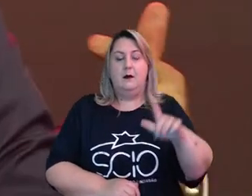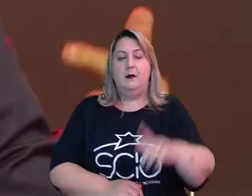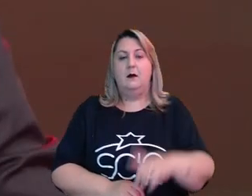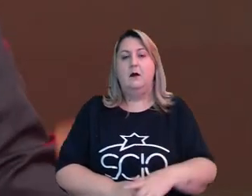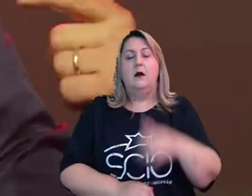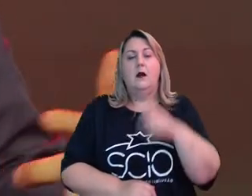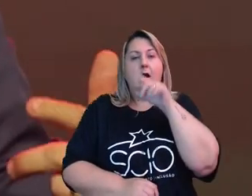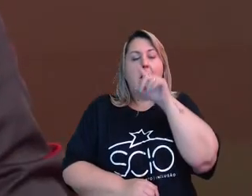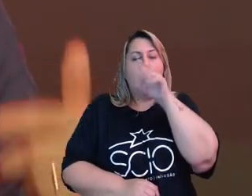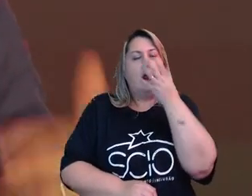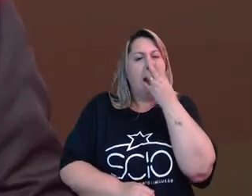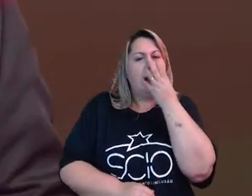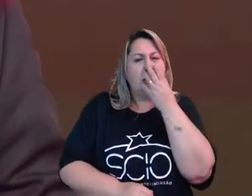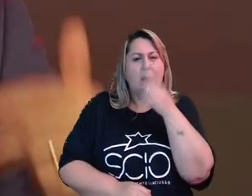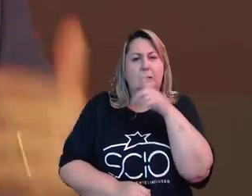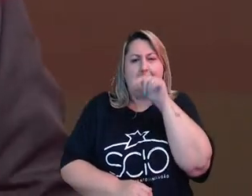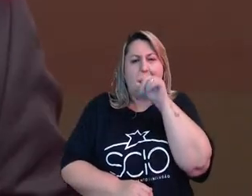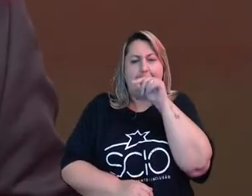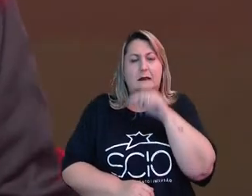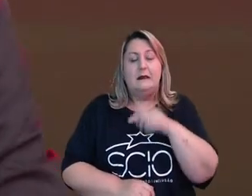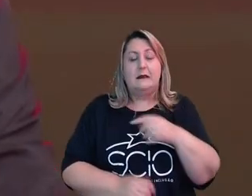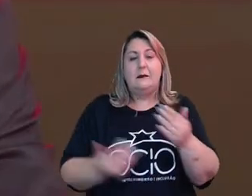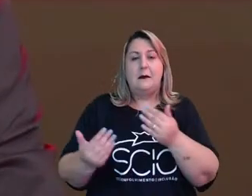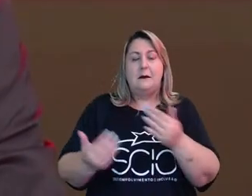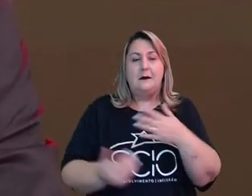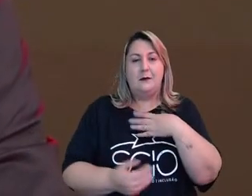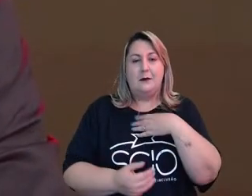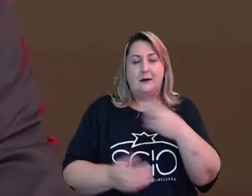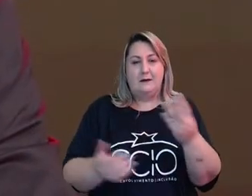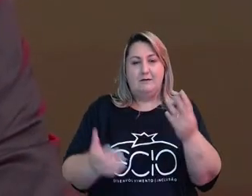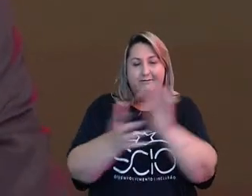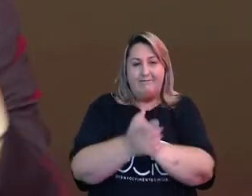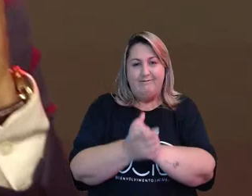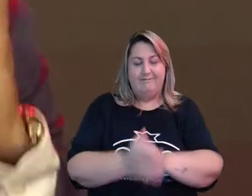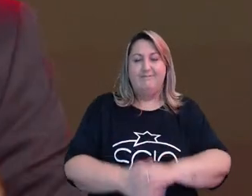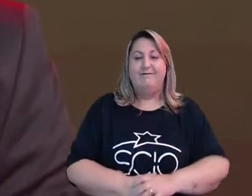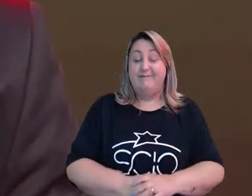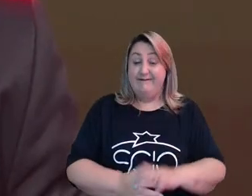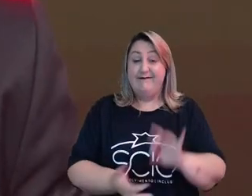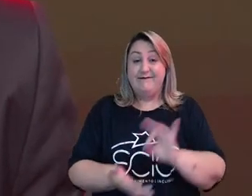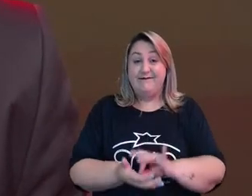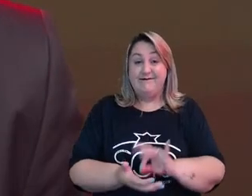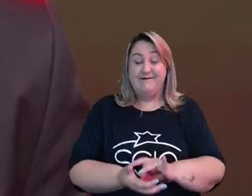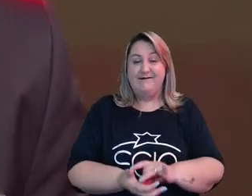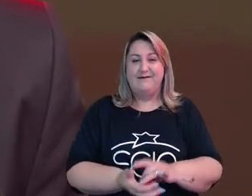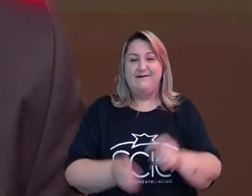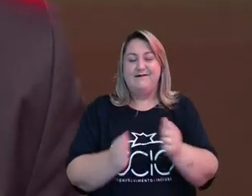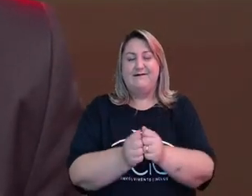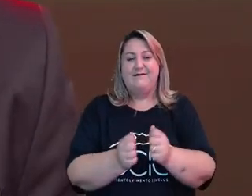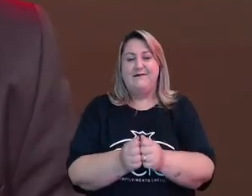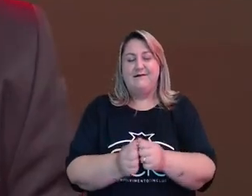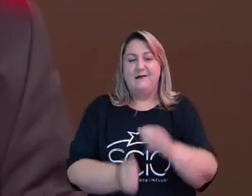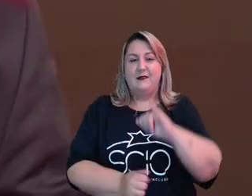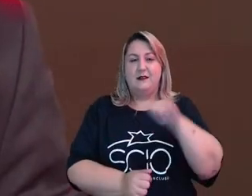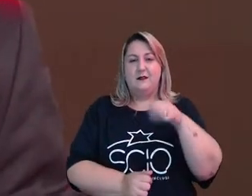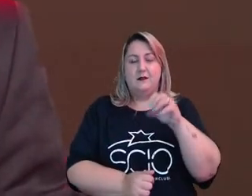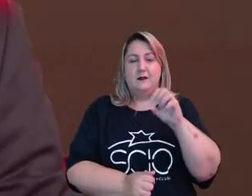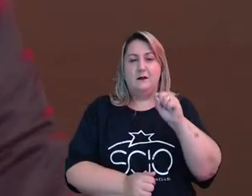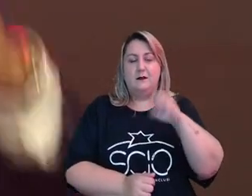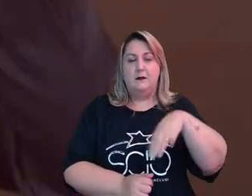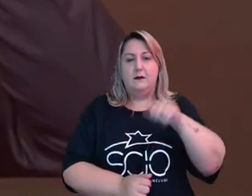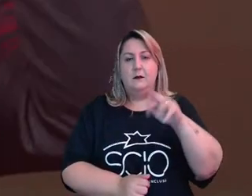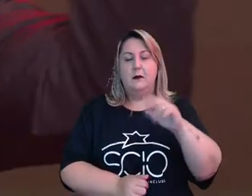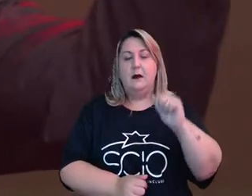cachorro, periquito, papagaio, neném e esposa. Sério mesmo, parceiro? Vamos com a família. O Josmar, Avaré,